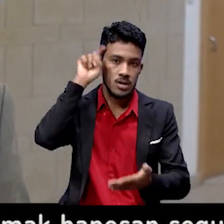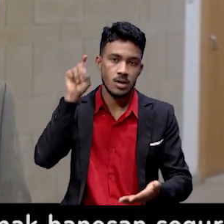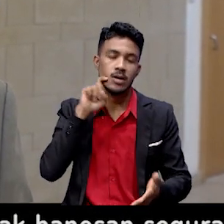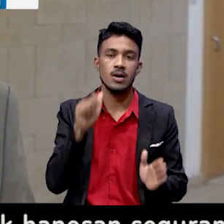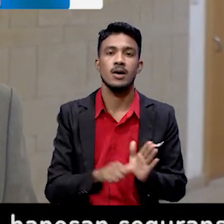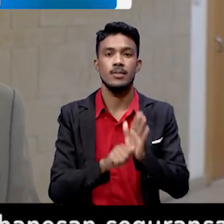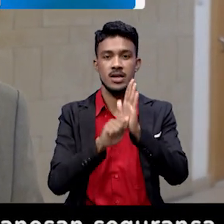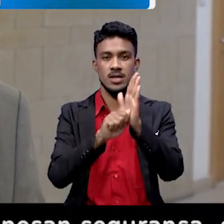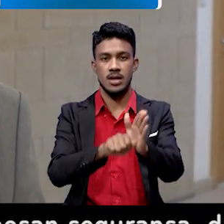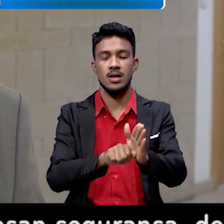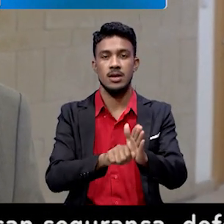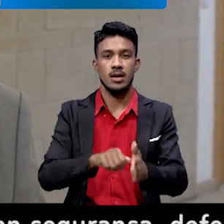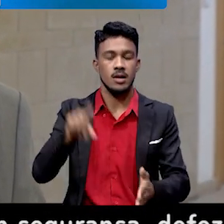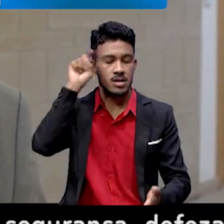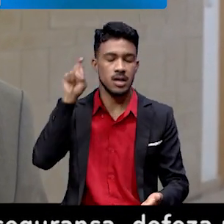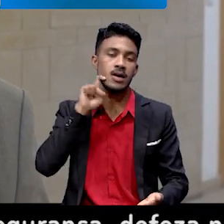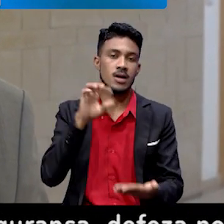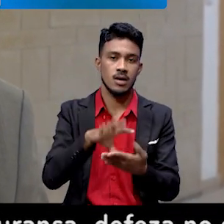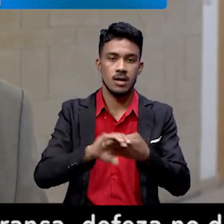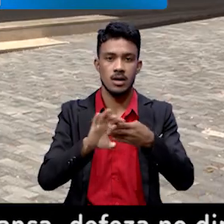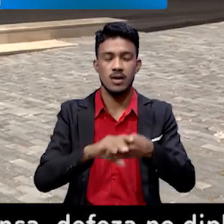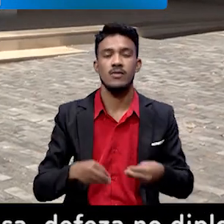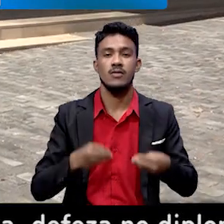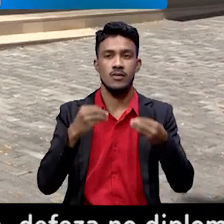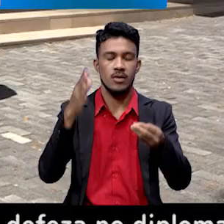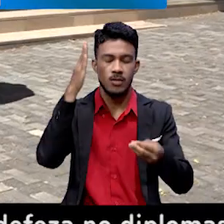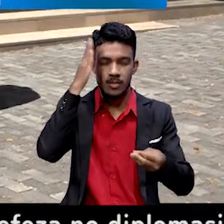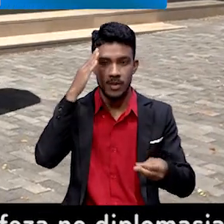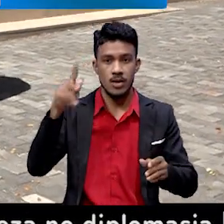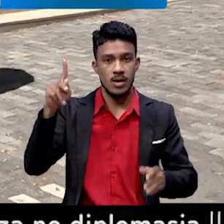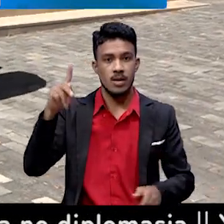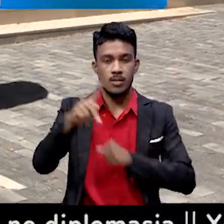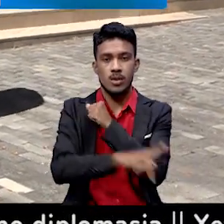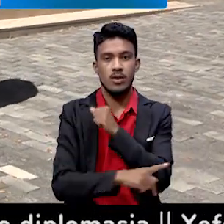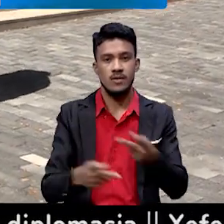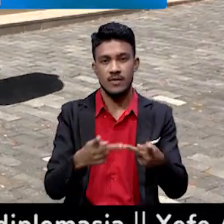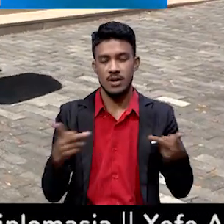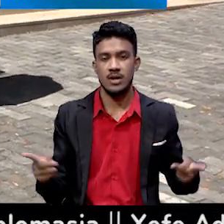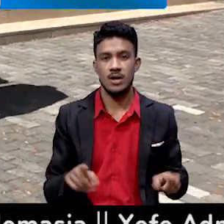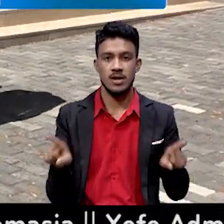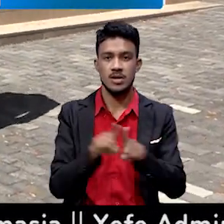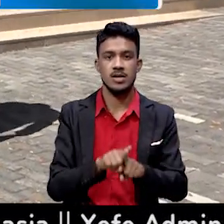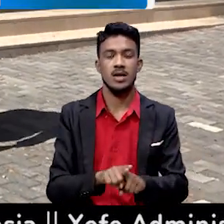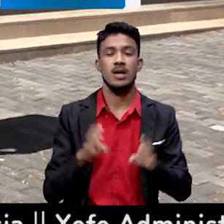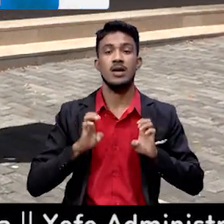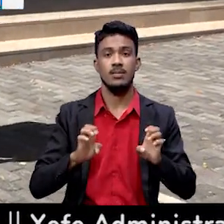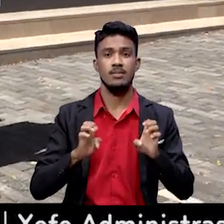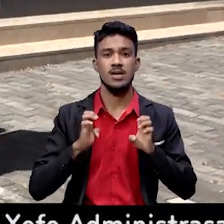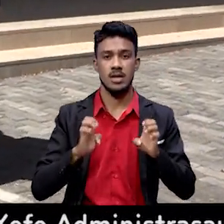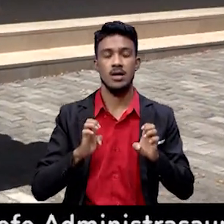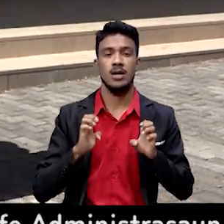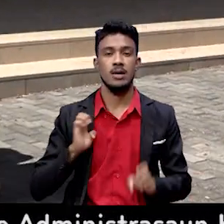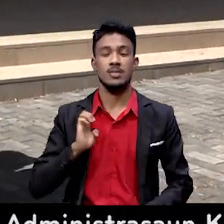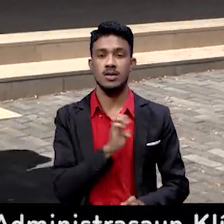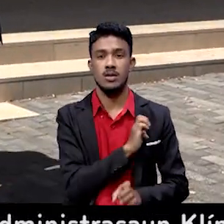apresenta uma boa de cartas nem a prova Portugal Bom dia falta nessa embaixo era Portugal José Pedro Machado